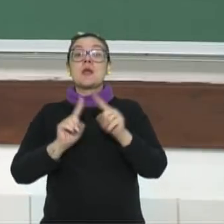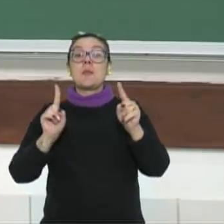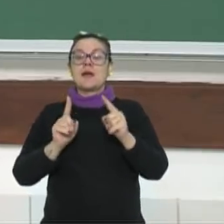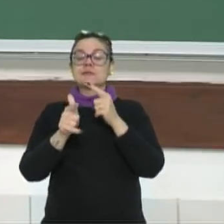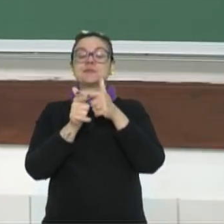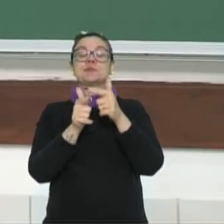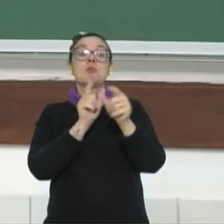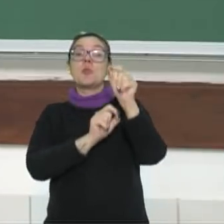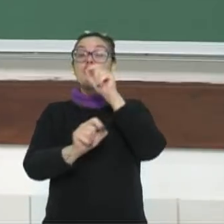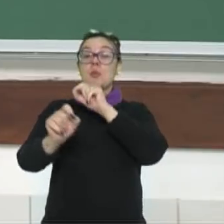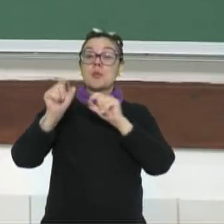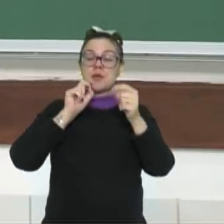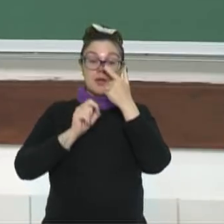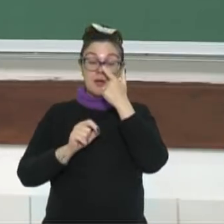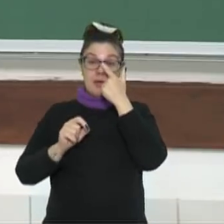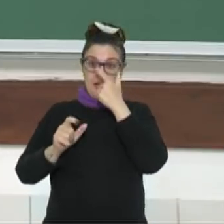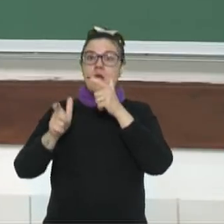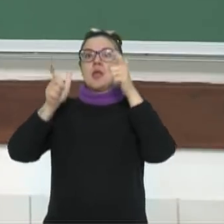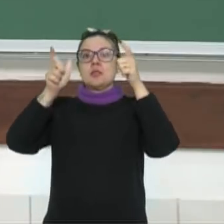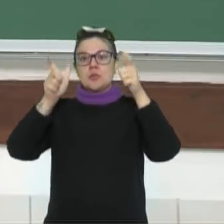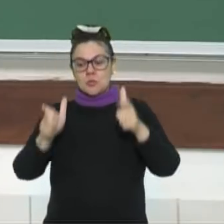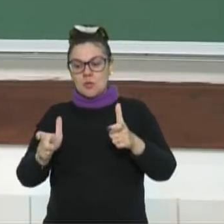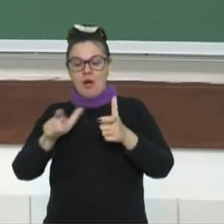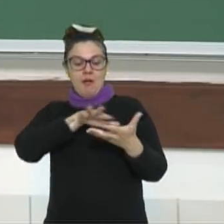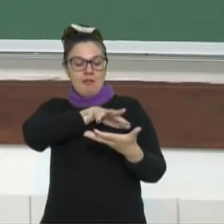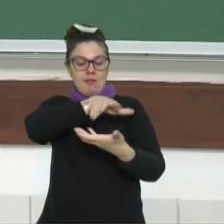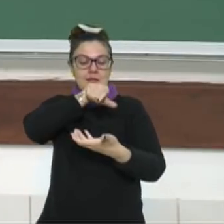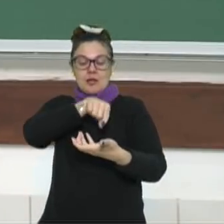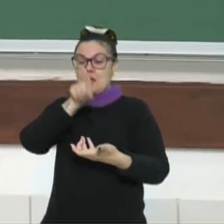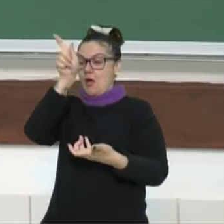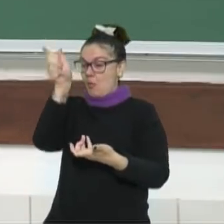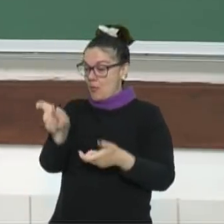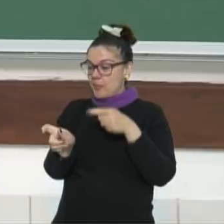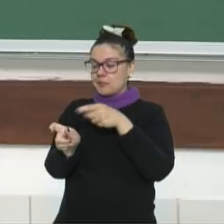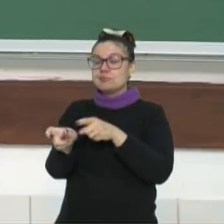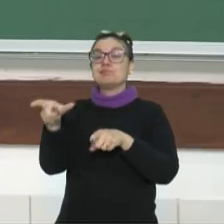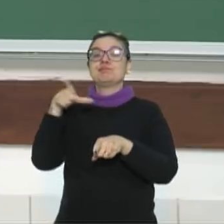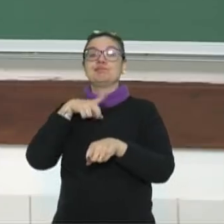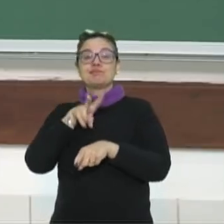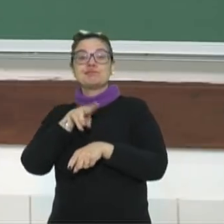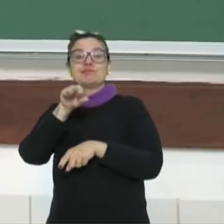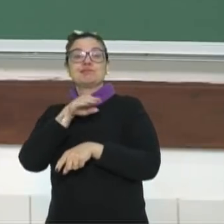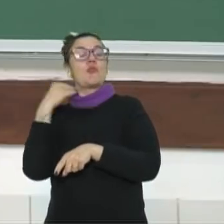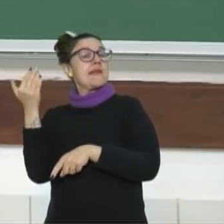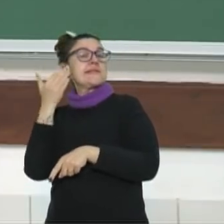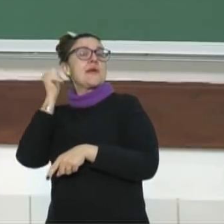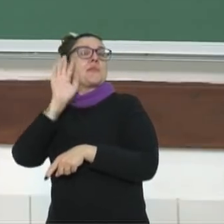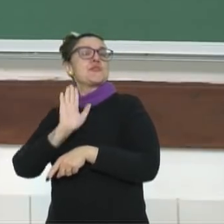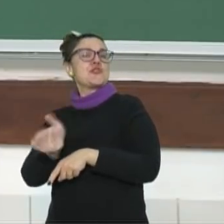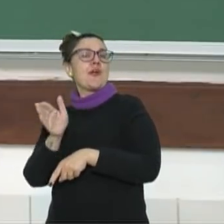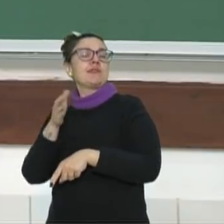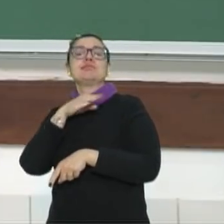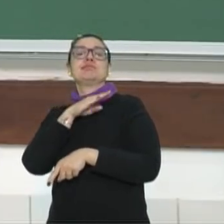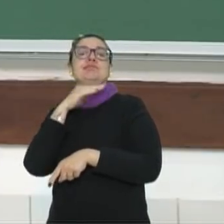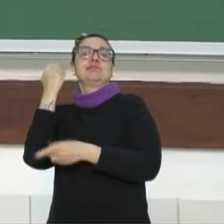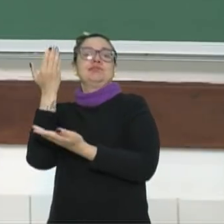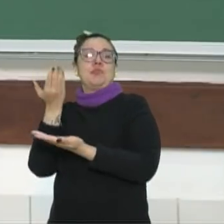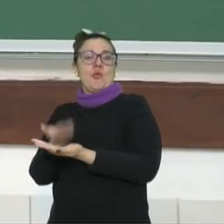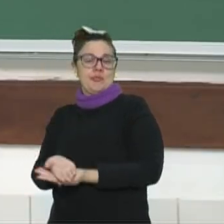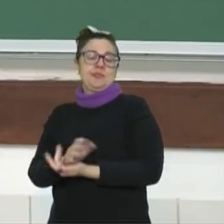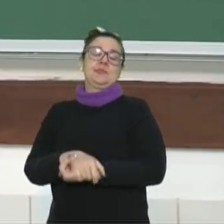é, algum ser humano no planeta Terra passa por essa situação. Então, toda a vida humana está sujeita a